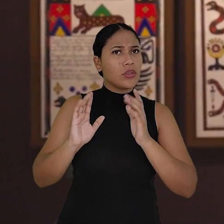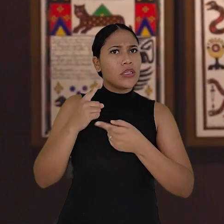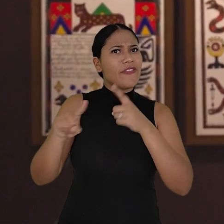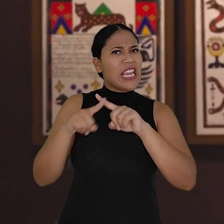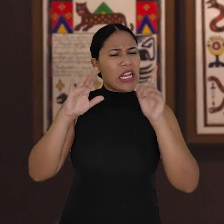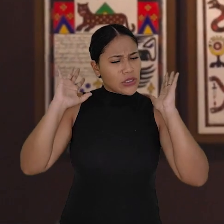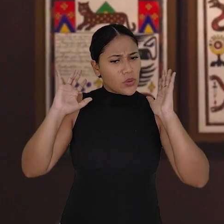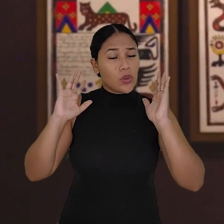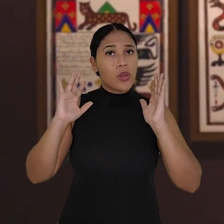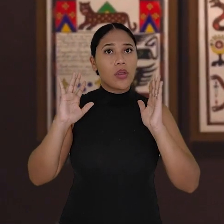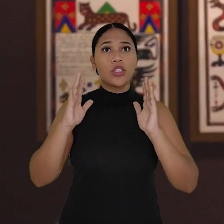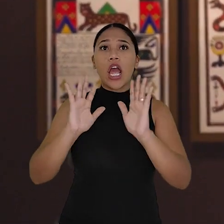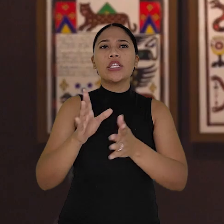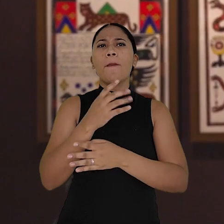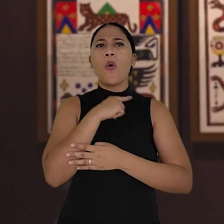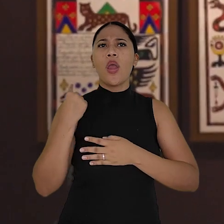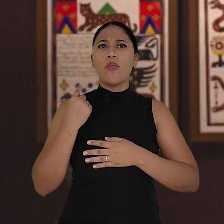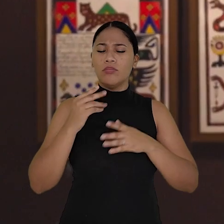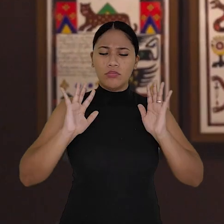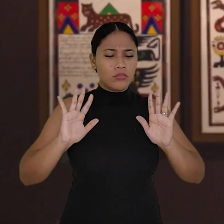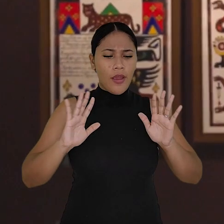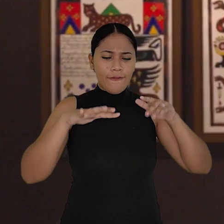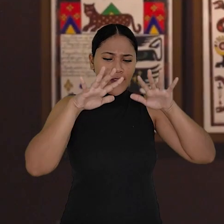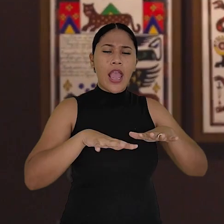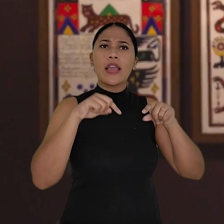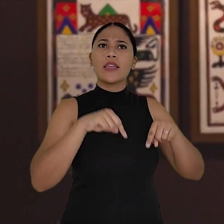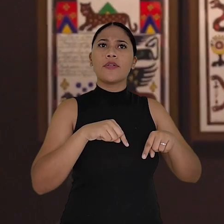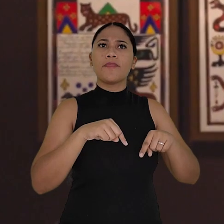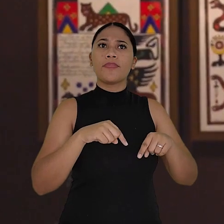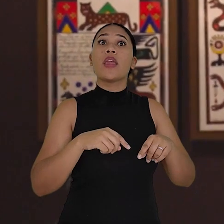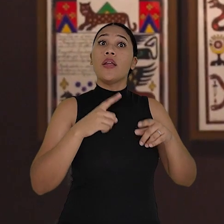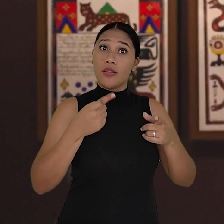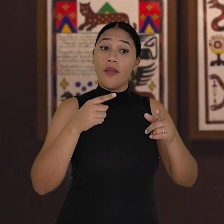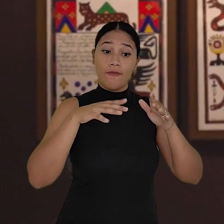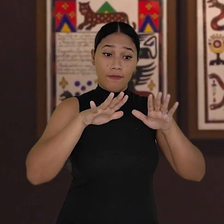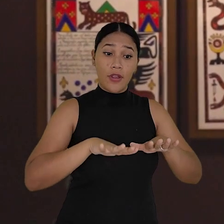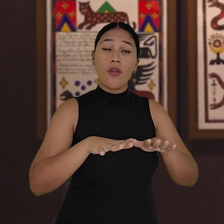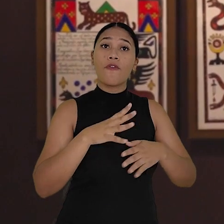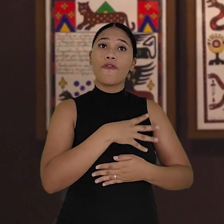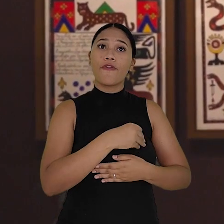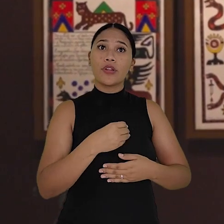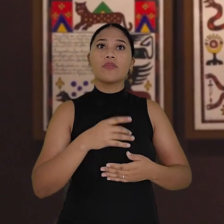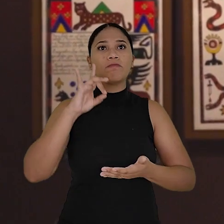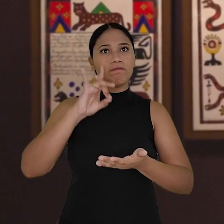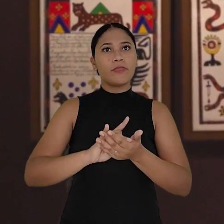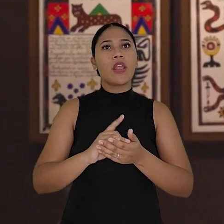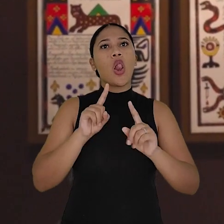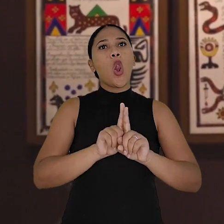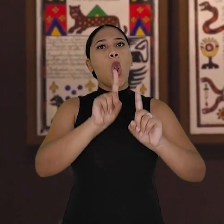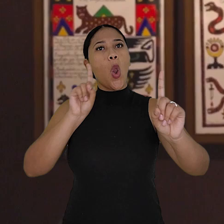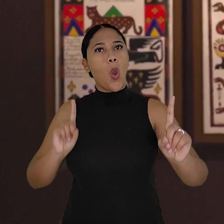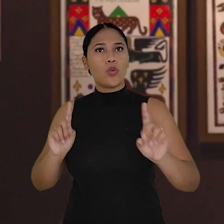que não acabava, né? Então ela diz, não, o assassino morreu, vamos ficar todo mundo aqui. E ela manteve os filhos